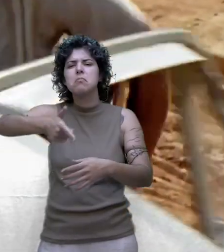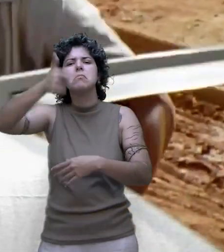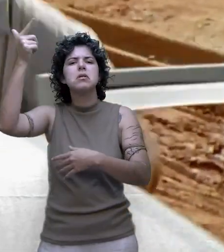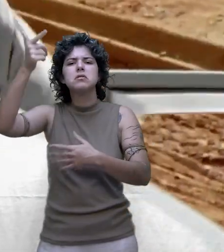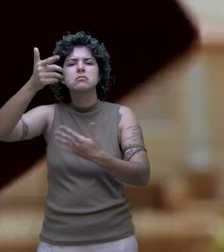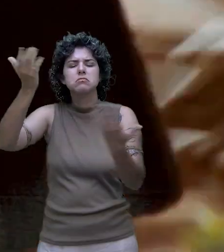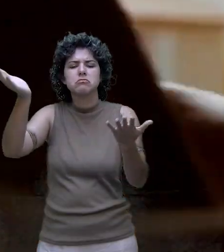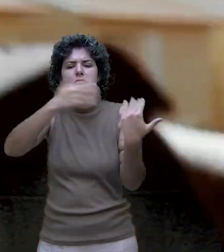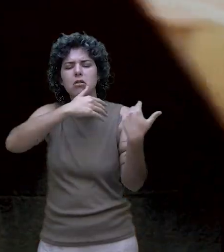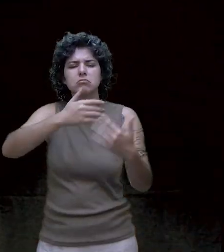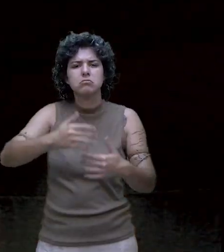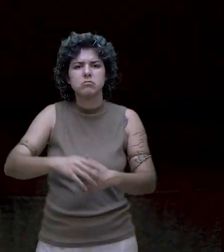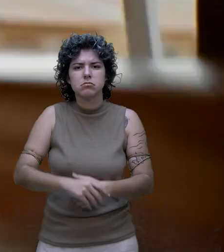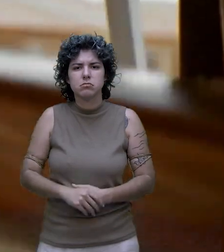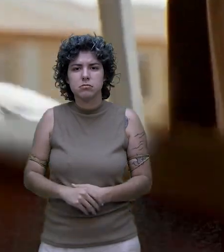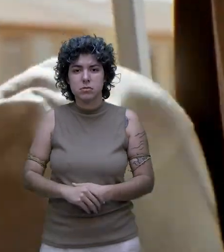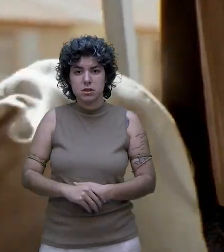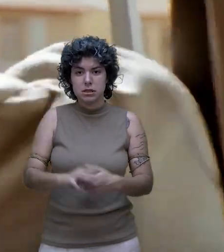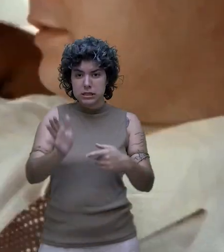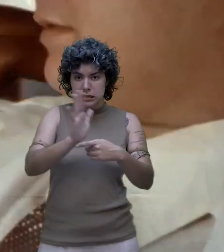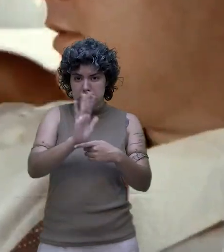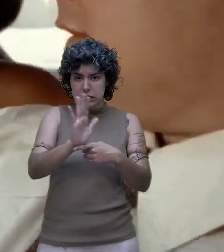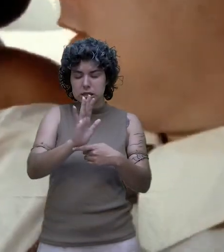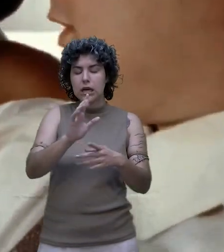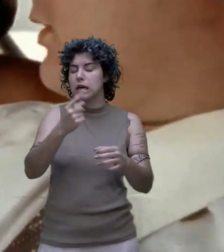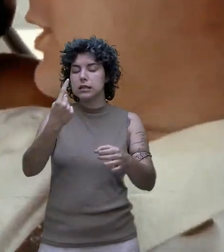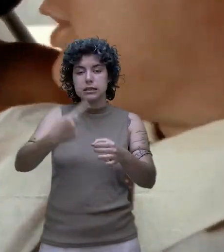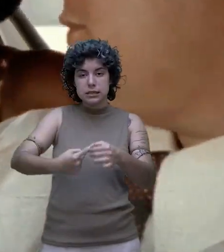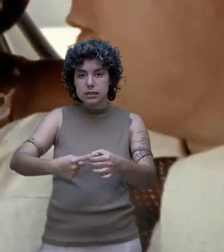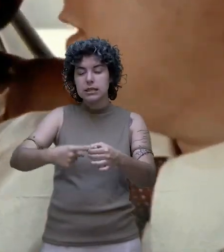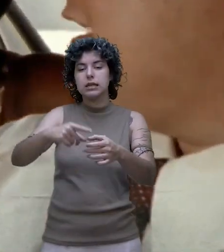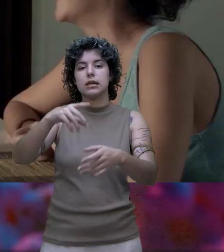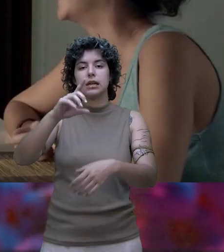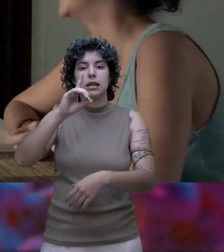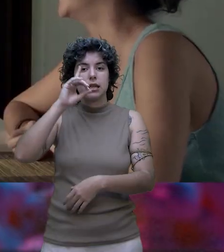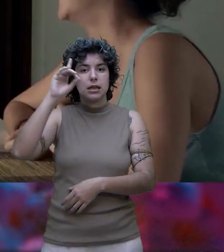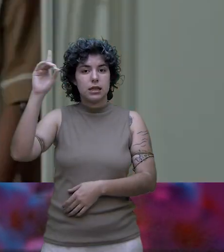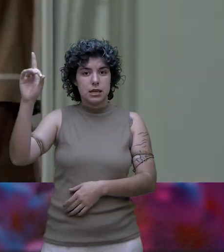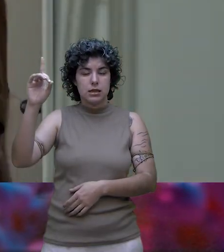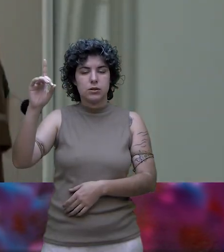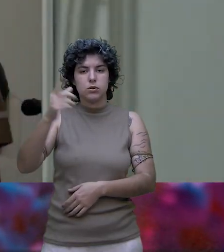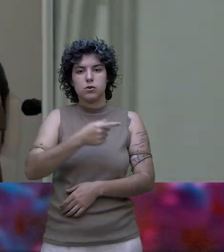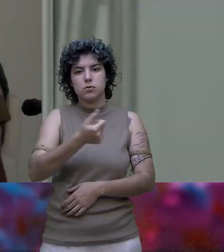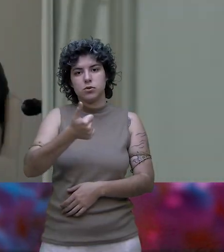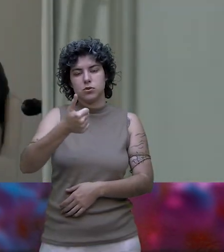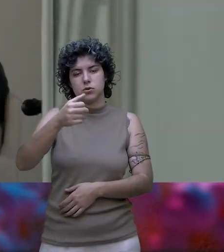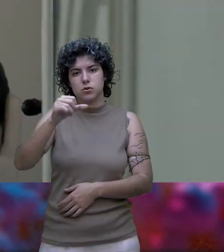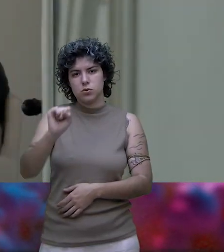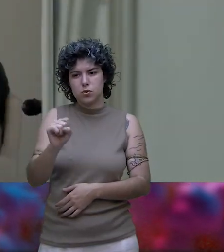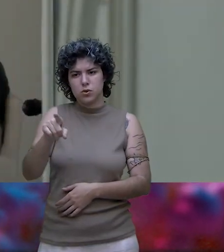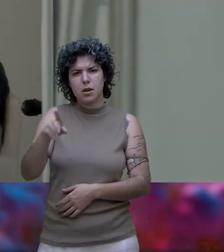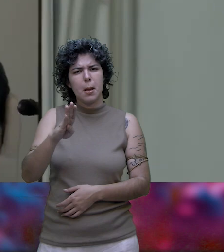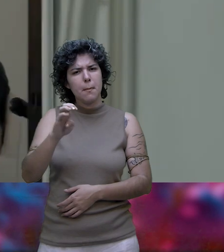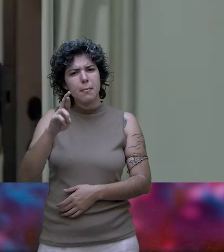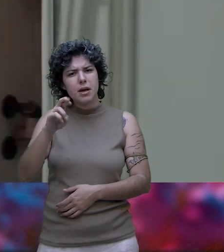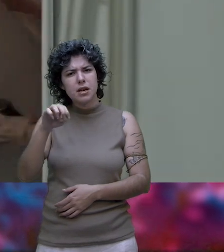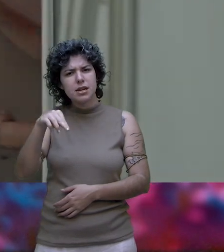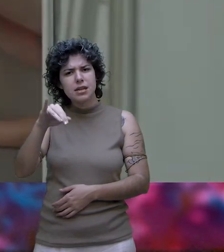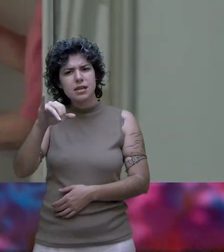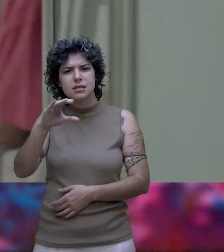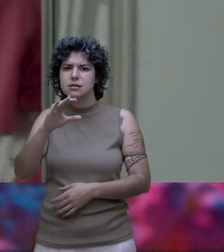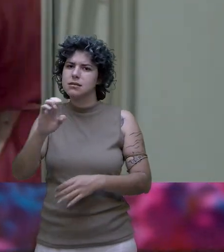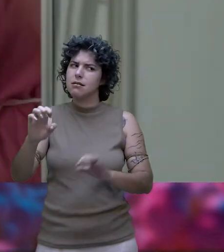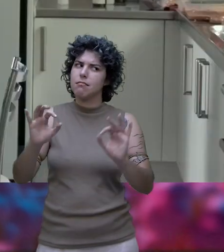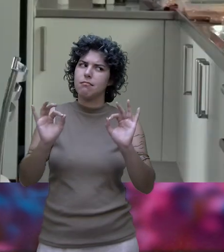de 2002. Berenice, quase invisível. Reprovado. Onde é que já se viu filha de empregada sentar na mesa